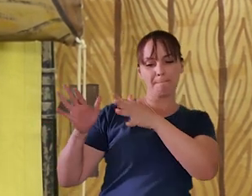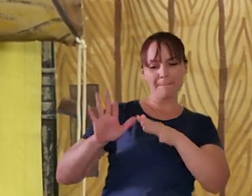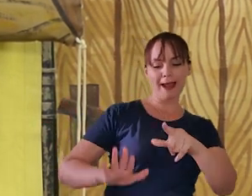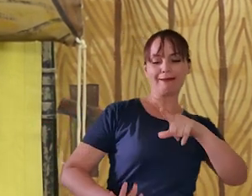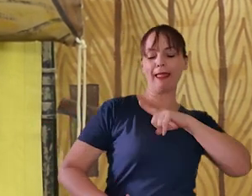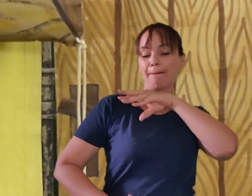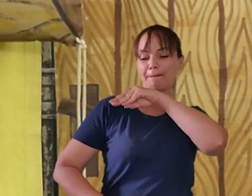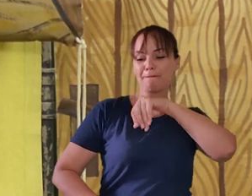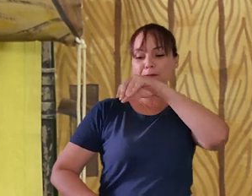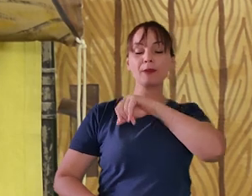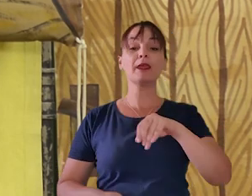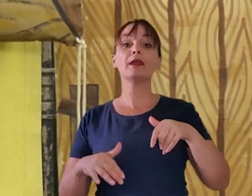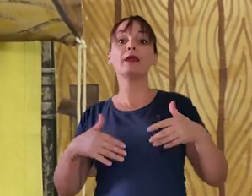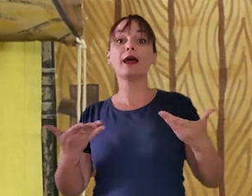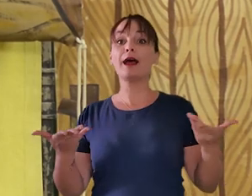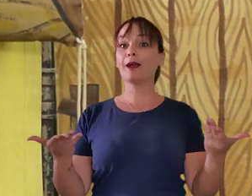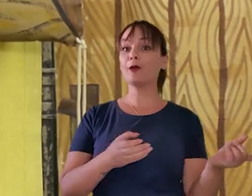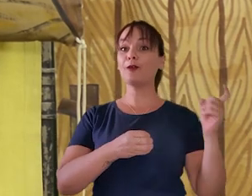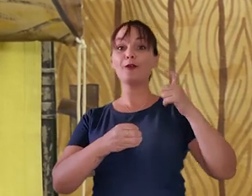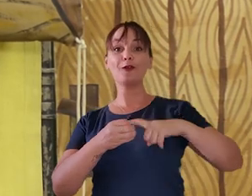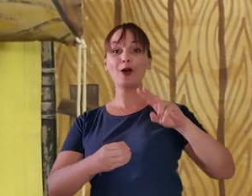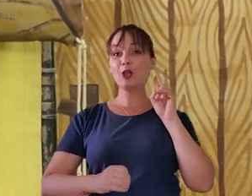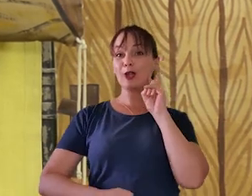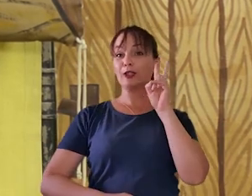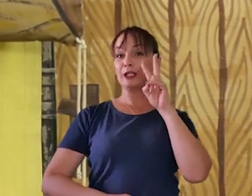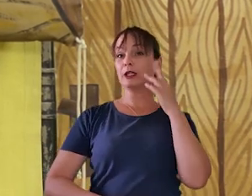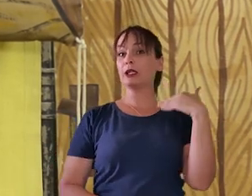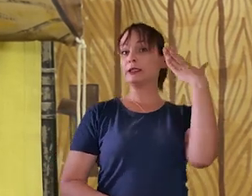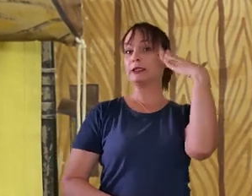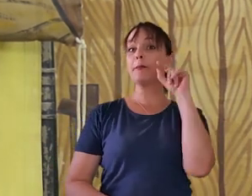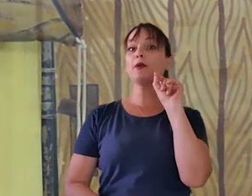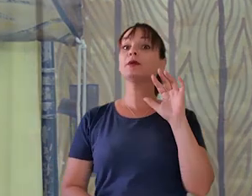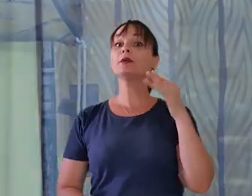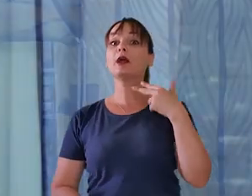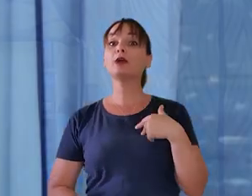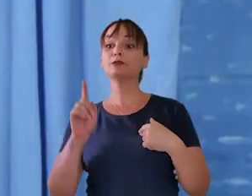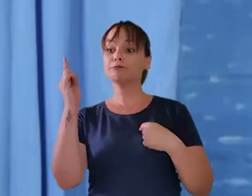tal agora voltar para a nossa história e saber o que aconteceu com a Ritinha?